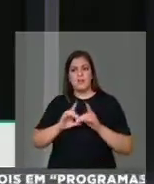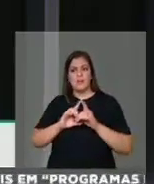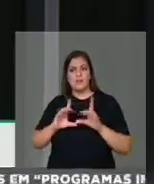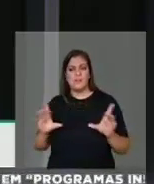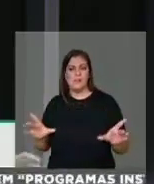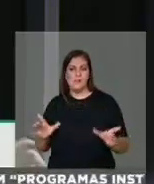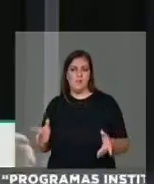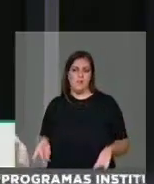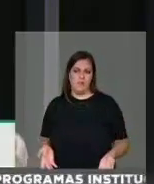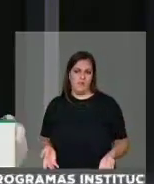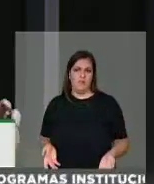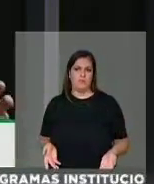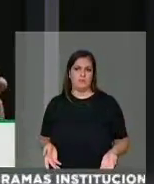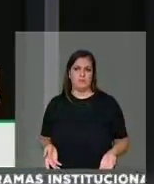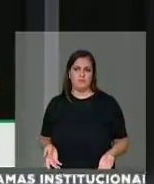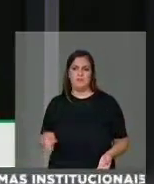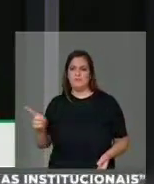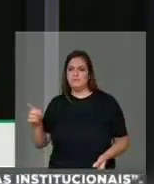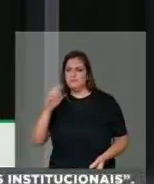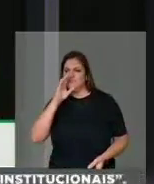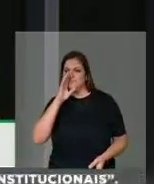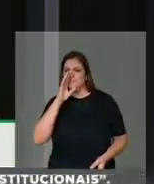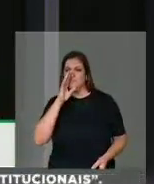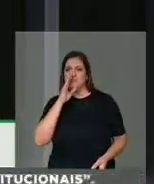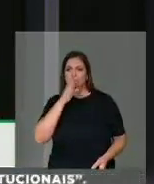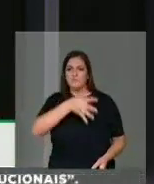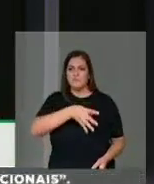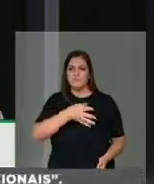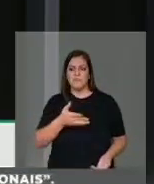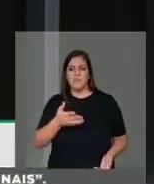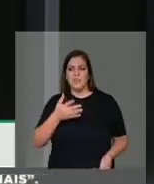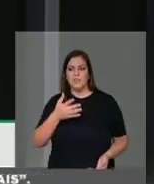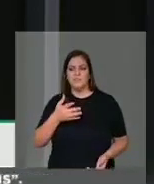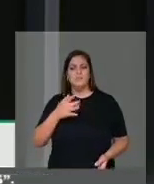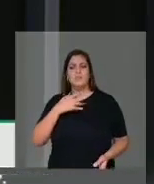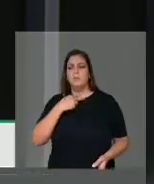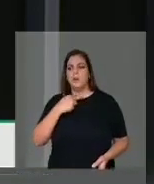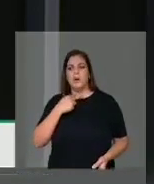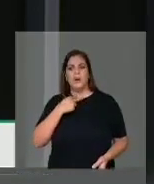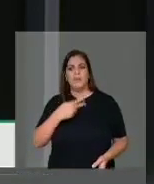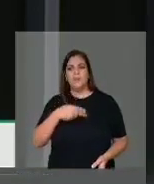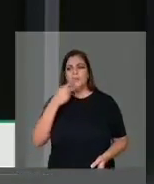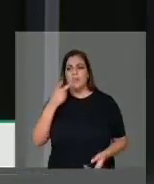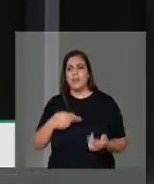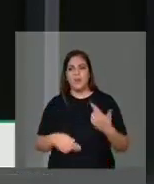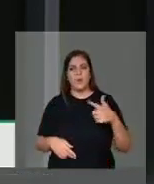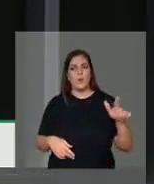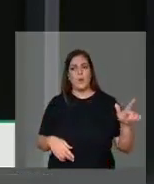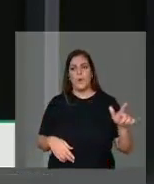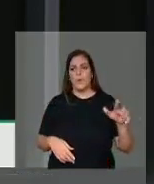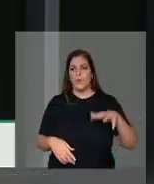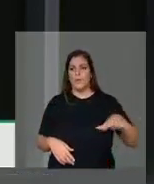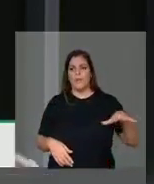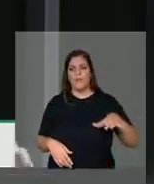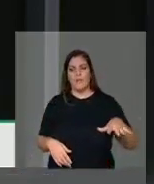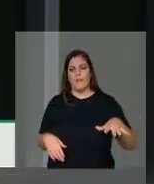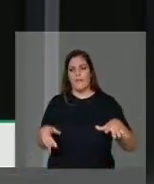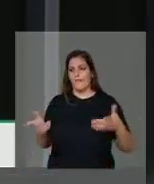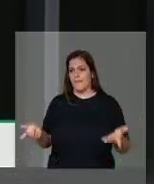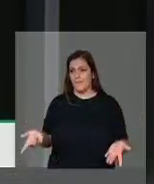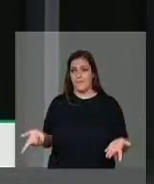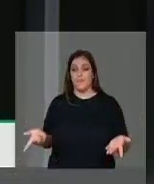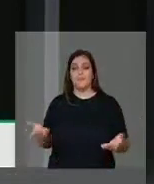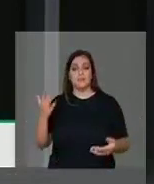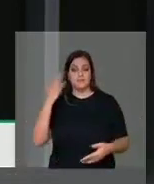em assuntos de outro poder. Ele saberia que os poderes são independentes e harmônicos entre si, ou